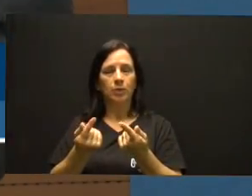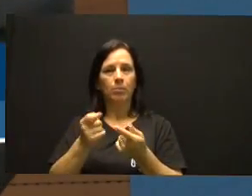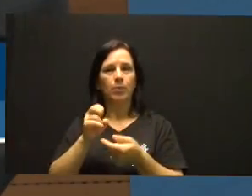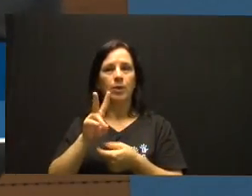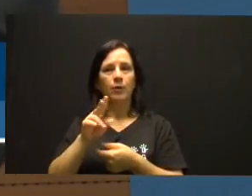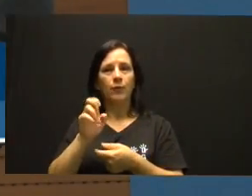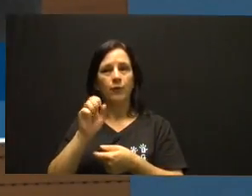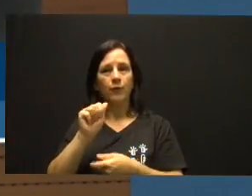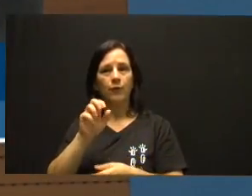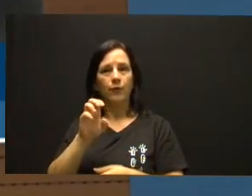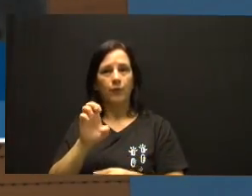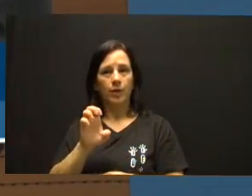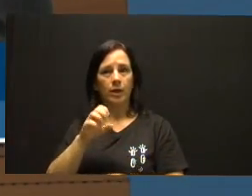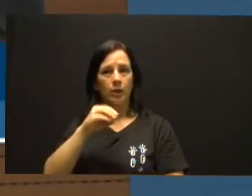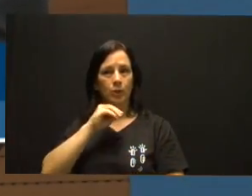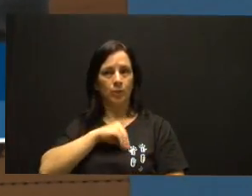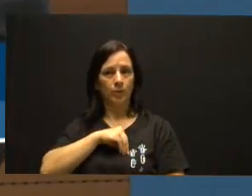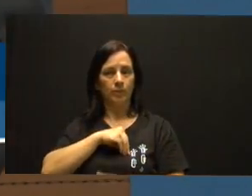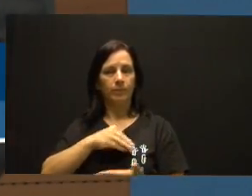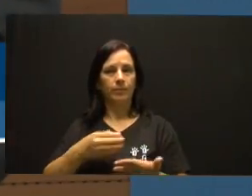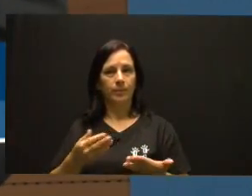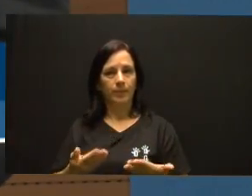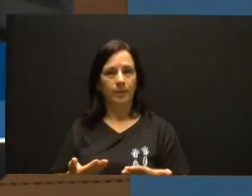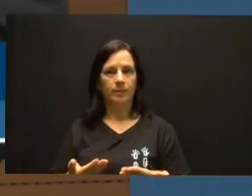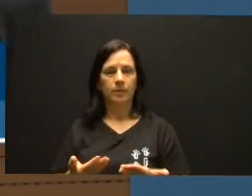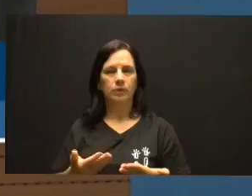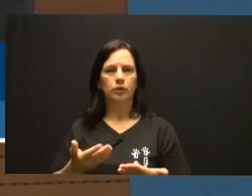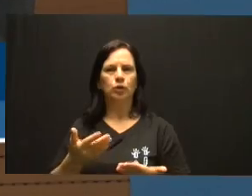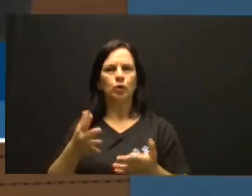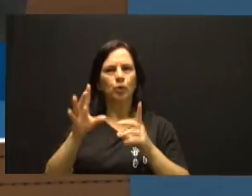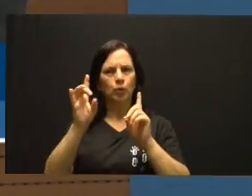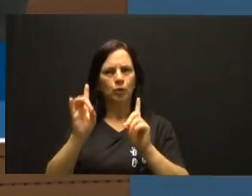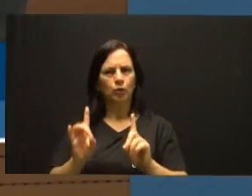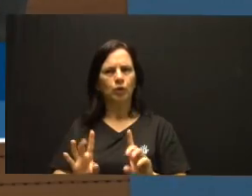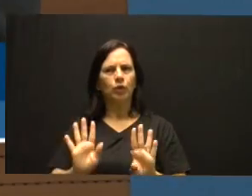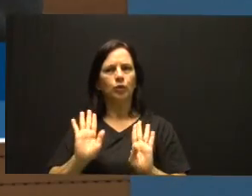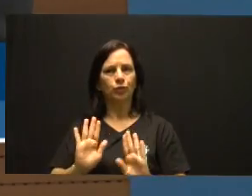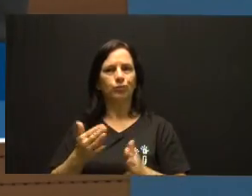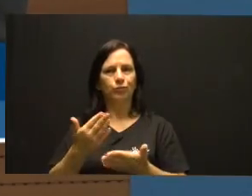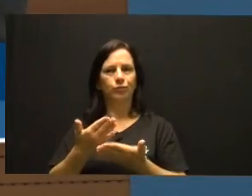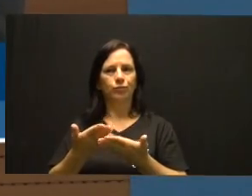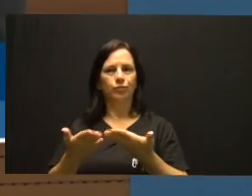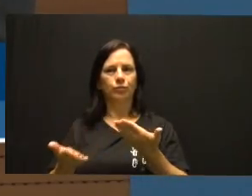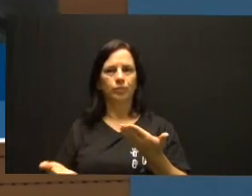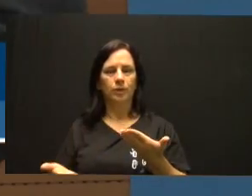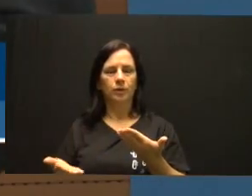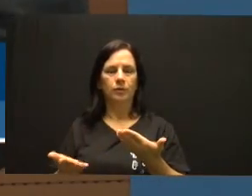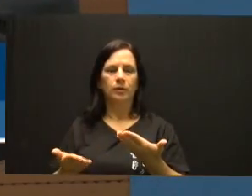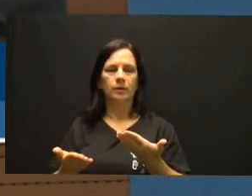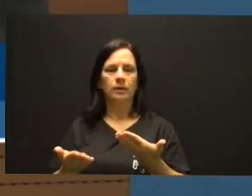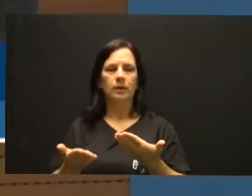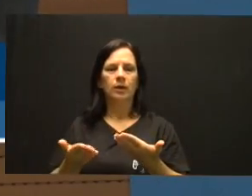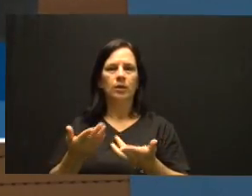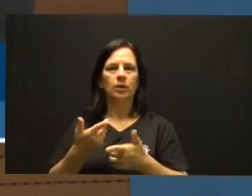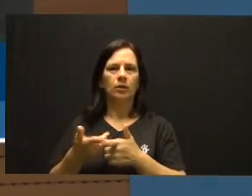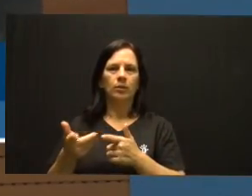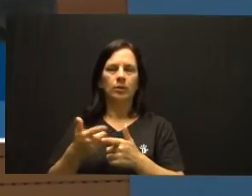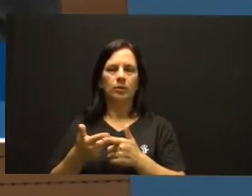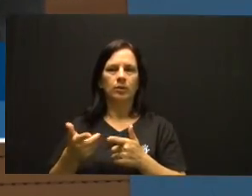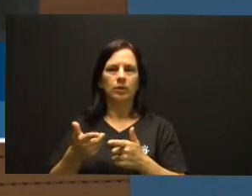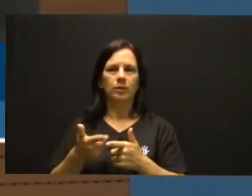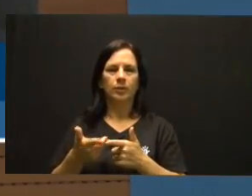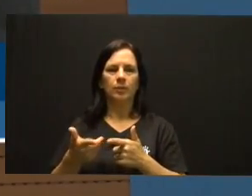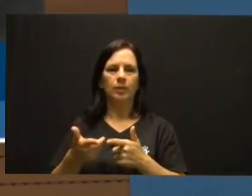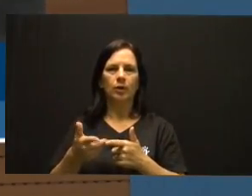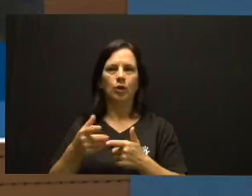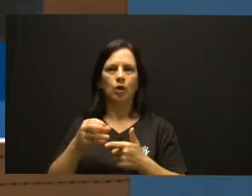o pagamento, sem contar os direitos que já foram perdidos, né, como a questão também